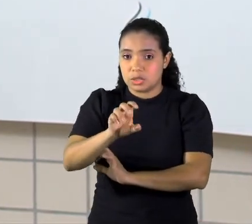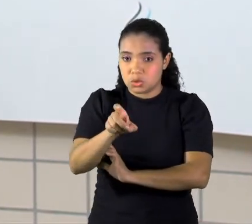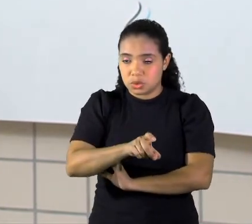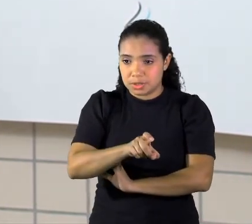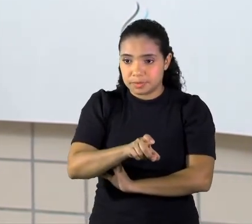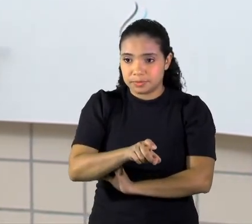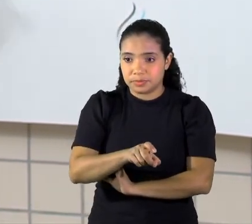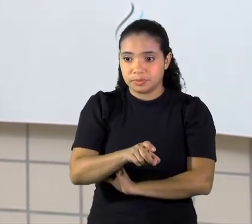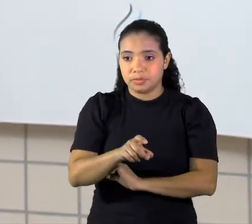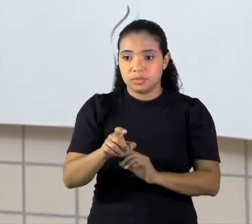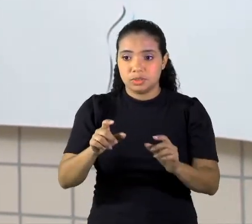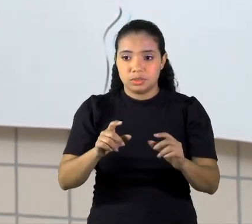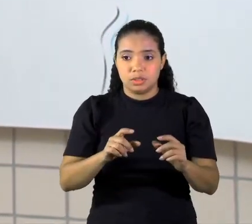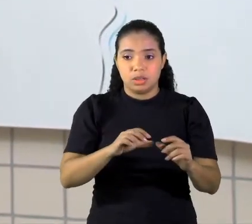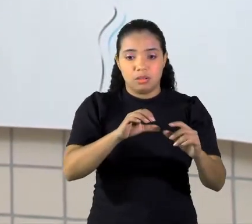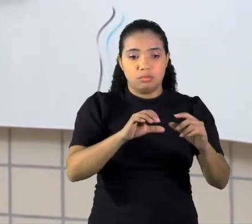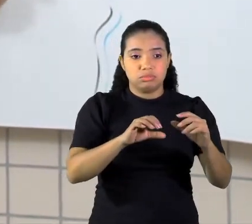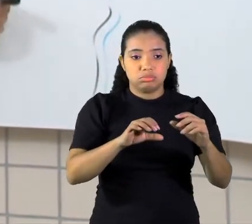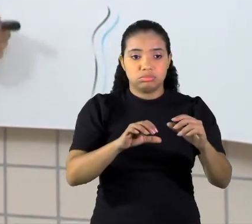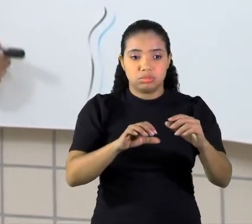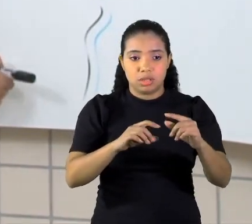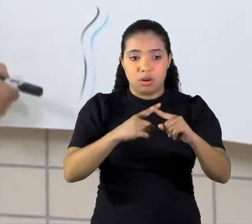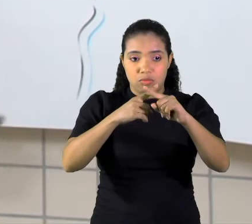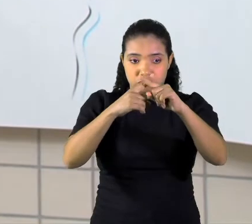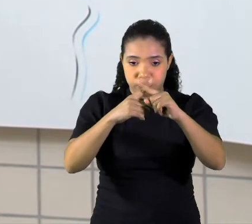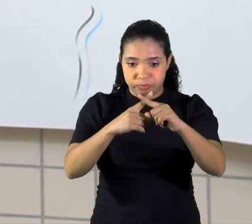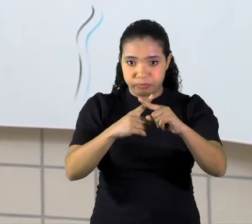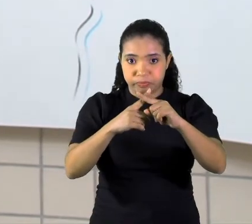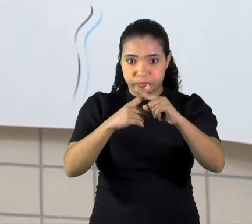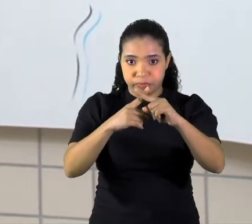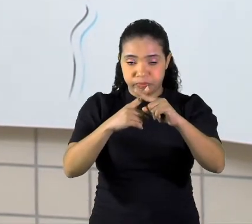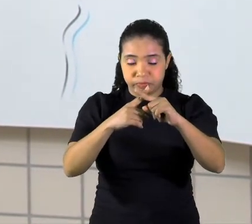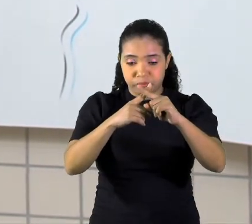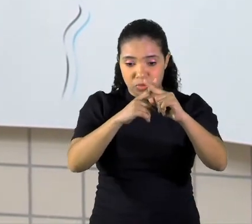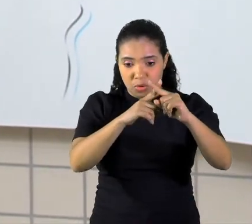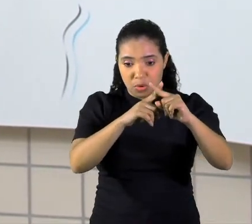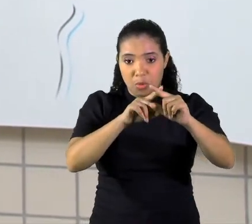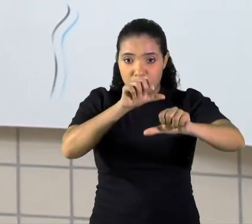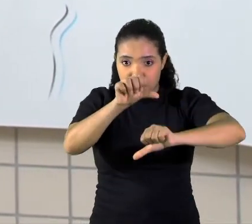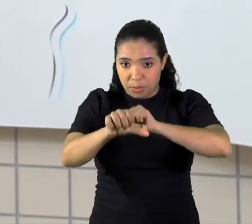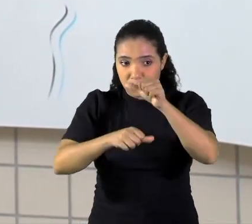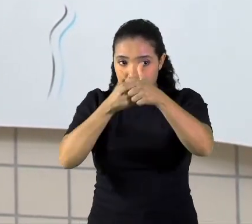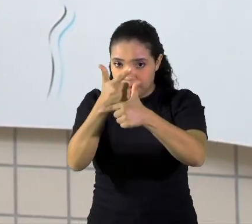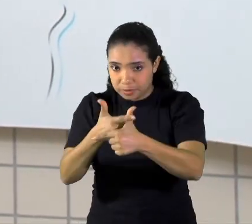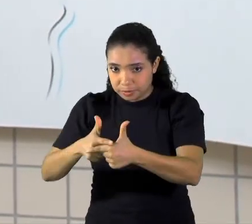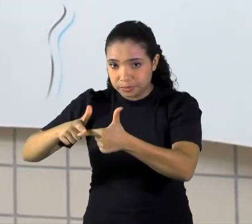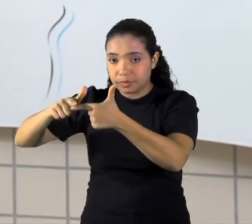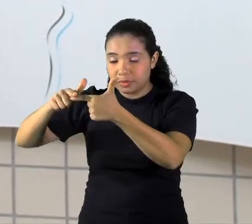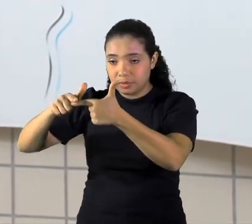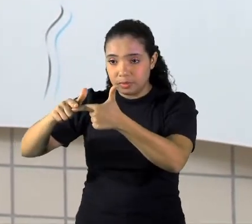O que está multiplicando passa dividindo, certo? Então o x vai ficar só.